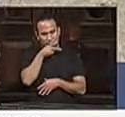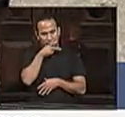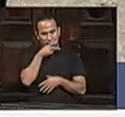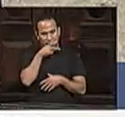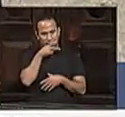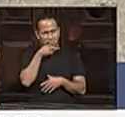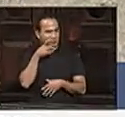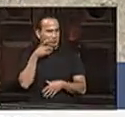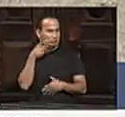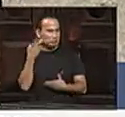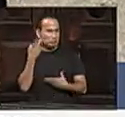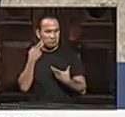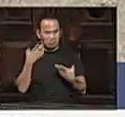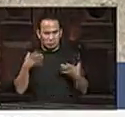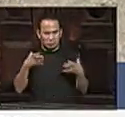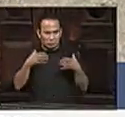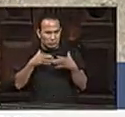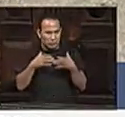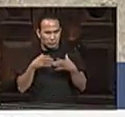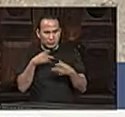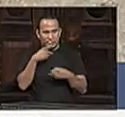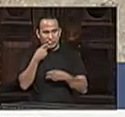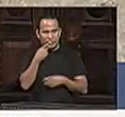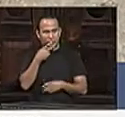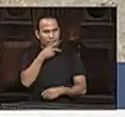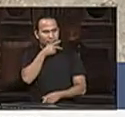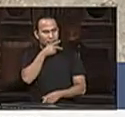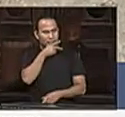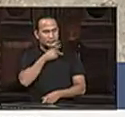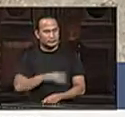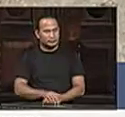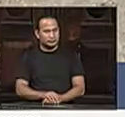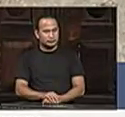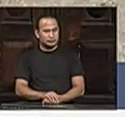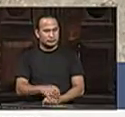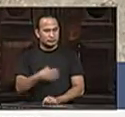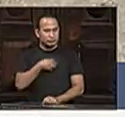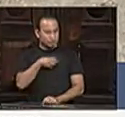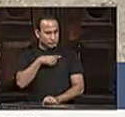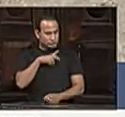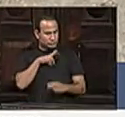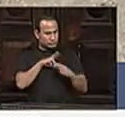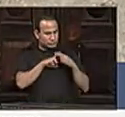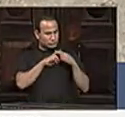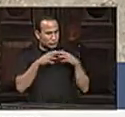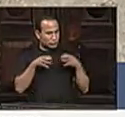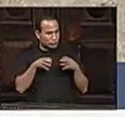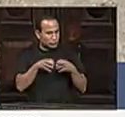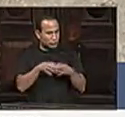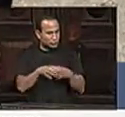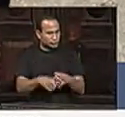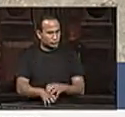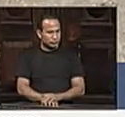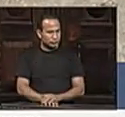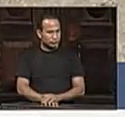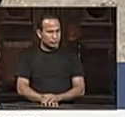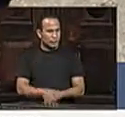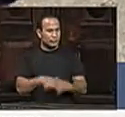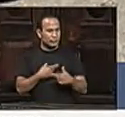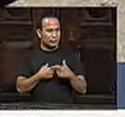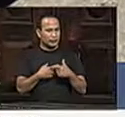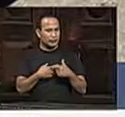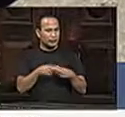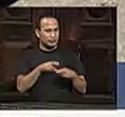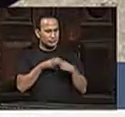partido político ou grupo de parlamentares, no sentido de responsabilizar o governo? Porque a